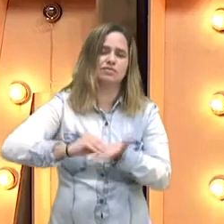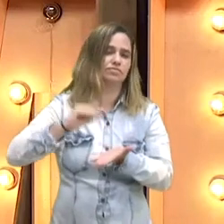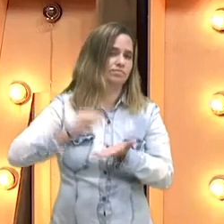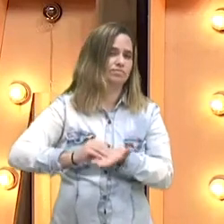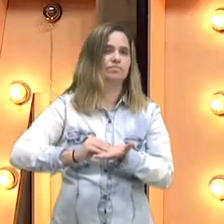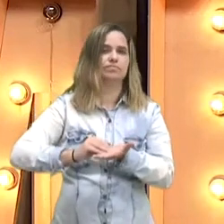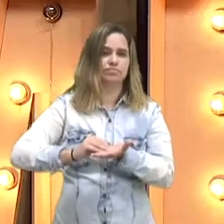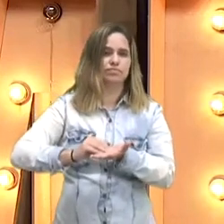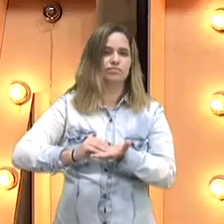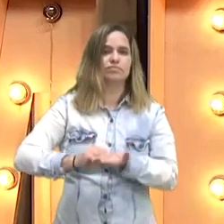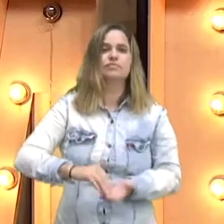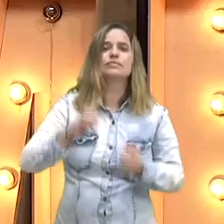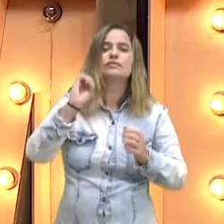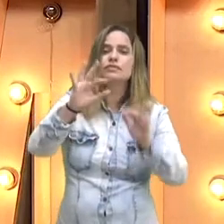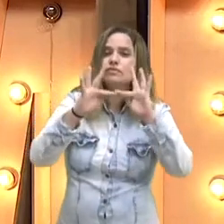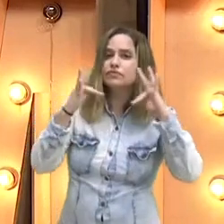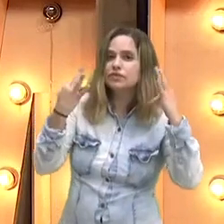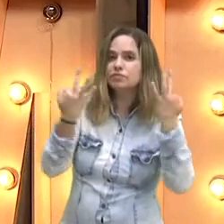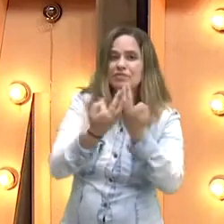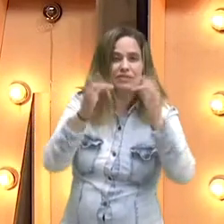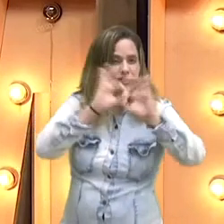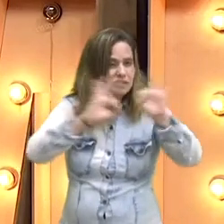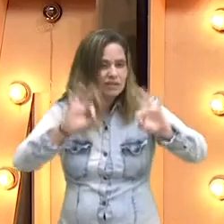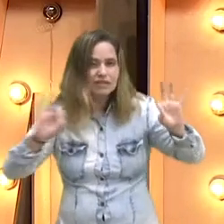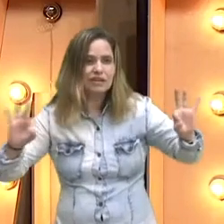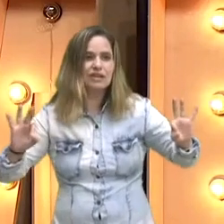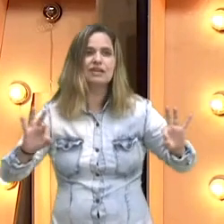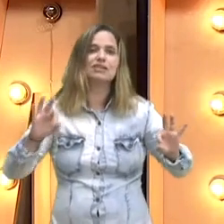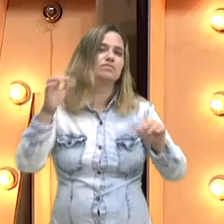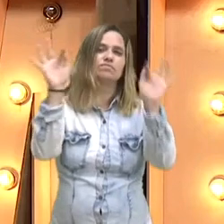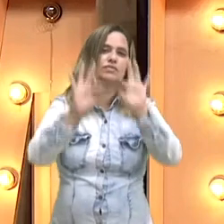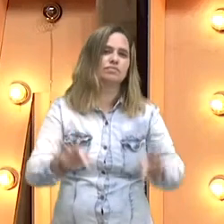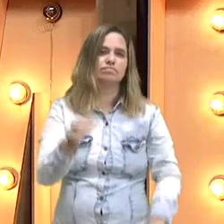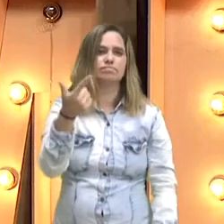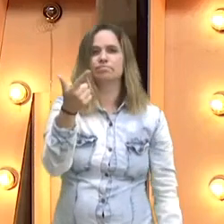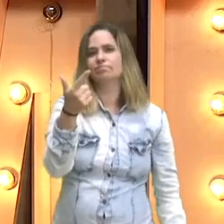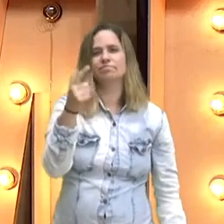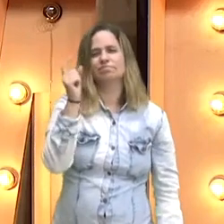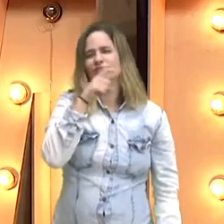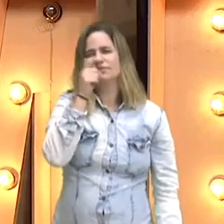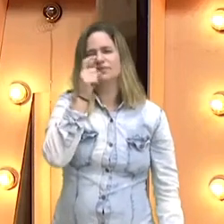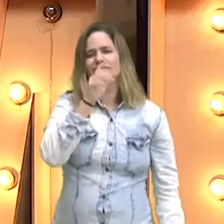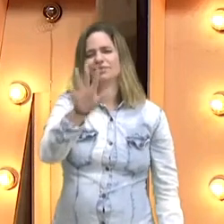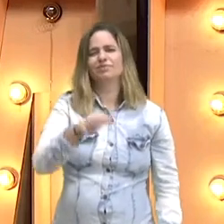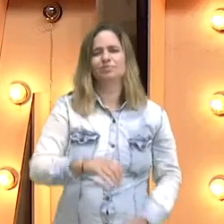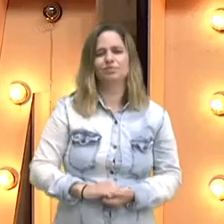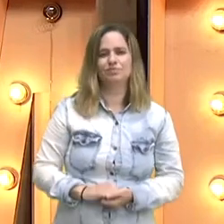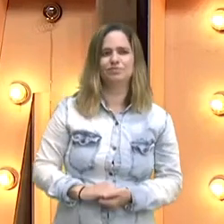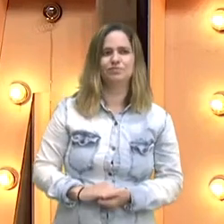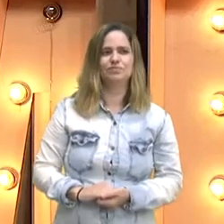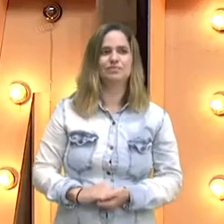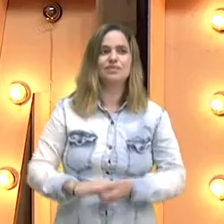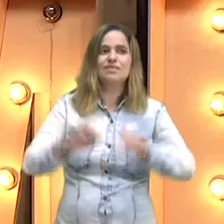família é fake news. É fake news. A maior riqueza da gente é a família.